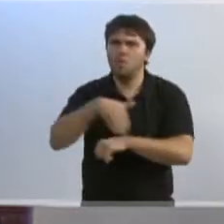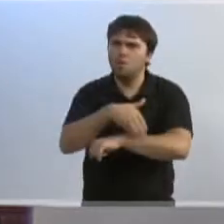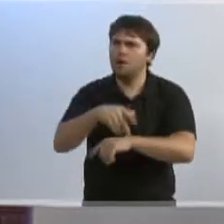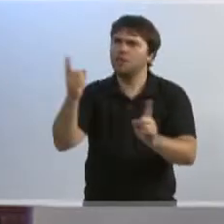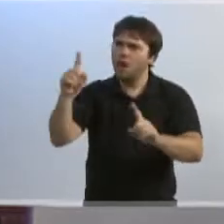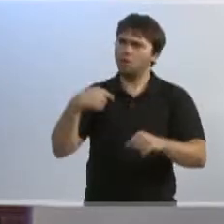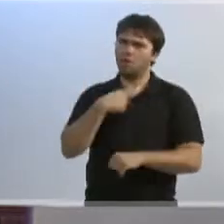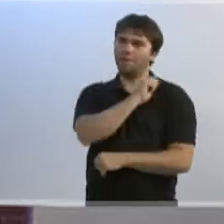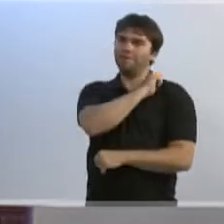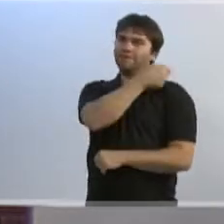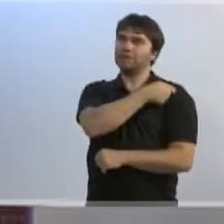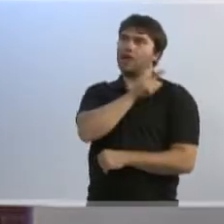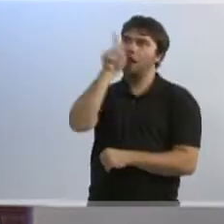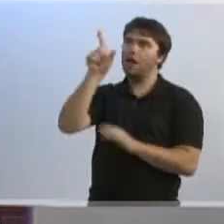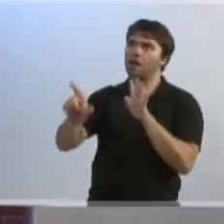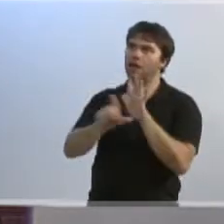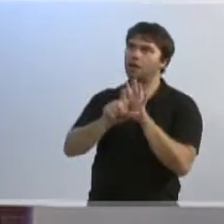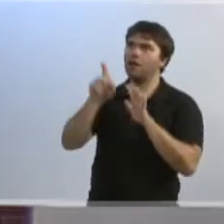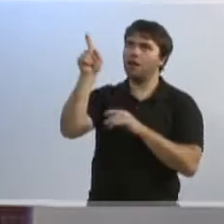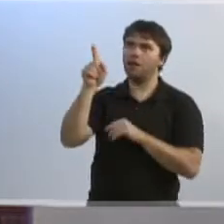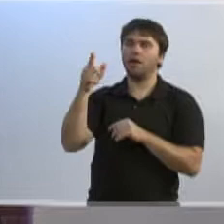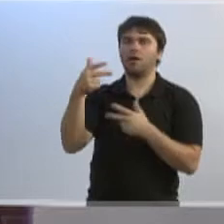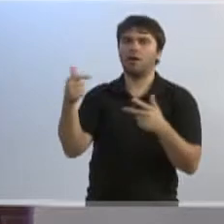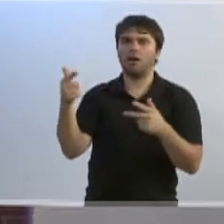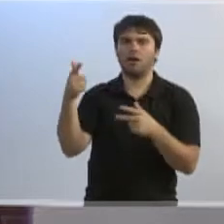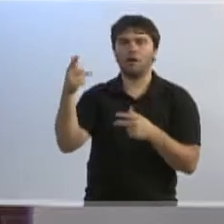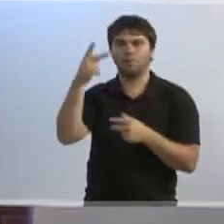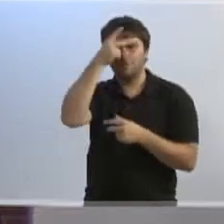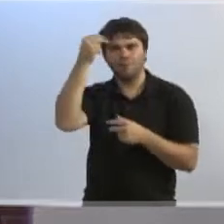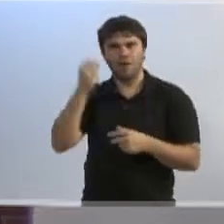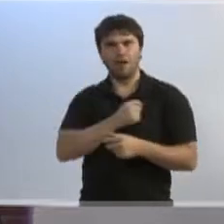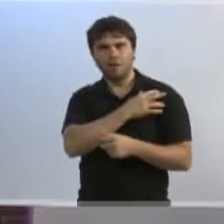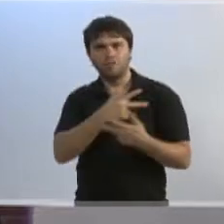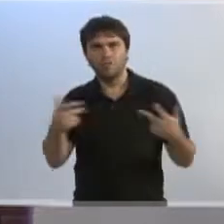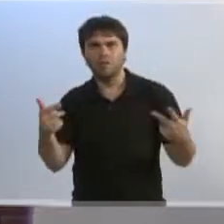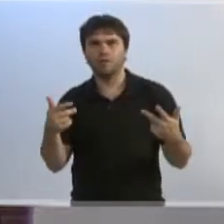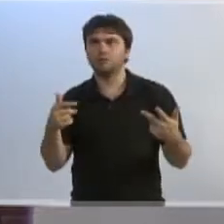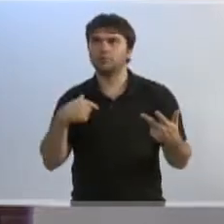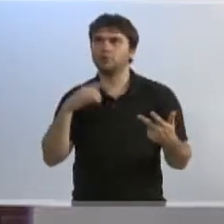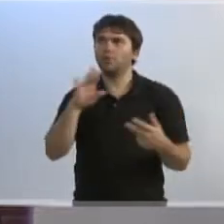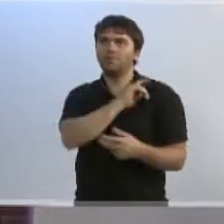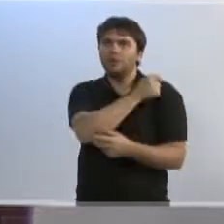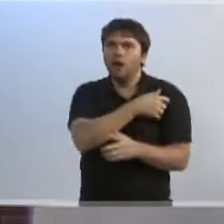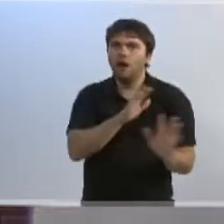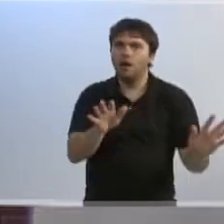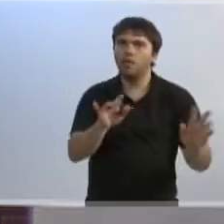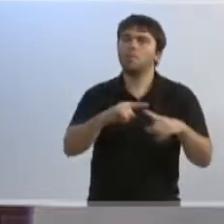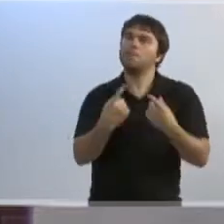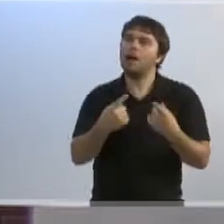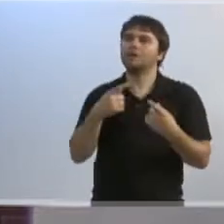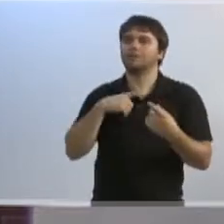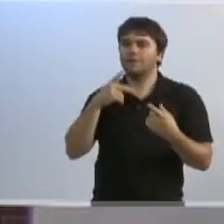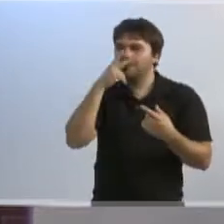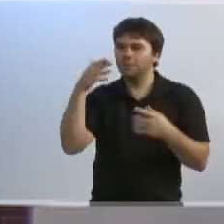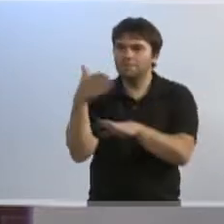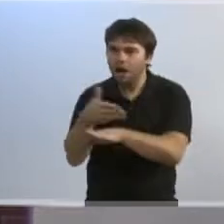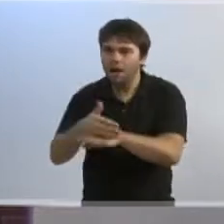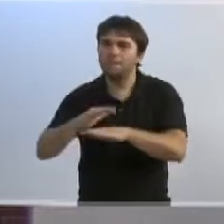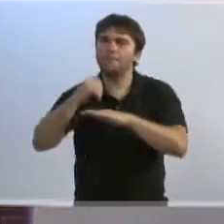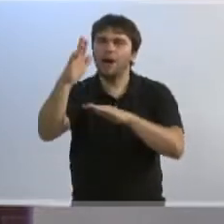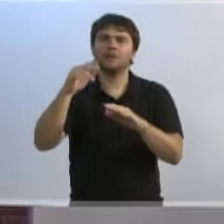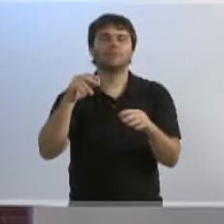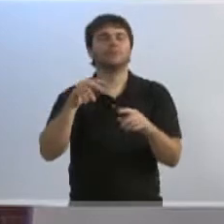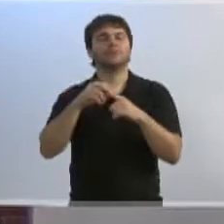obrigação é fiscalizar o executivo e cobrar do executivo. E as pessoas não estão se atendo, querem participar agora com mais ativez, principalmente nas